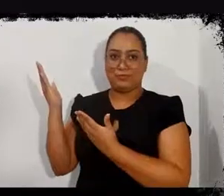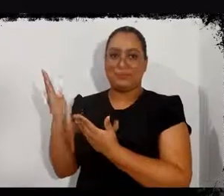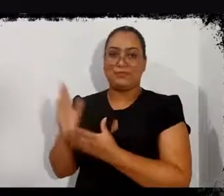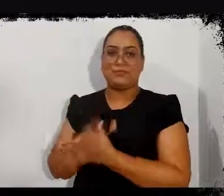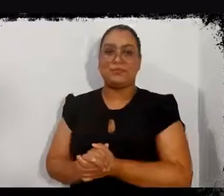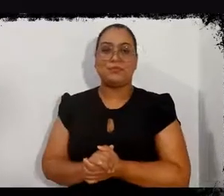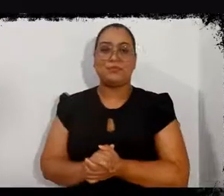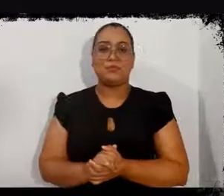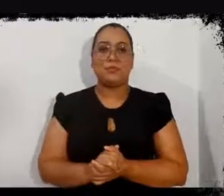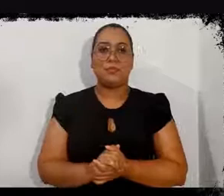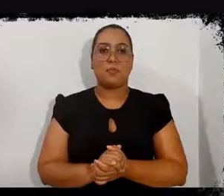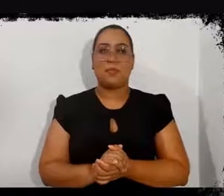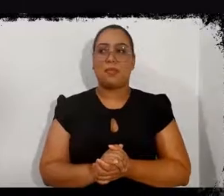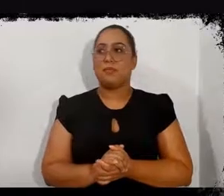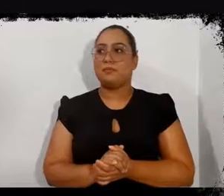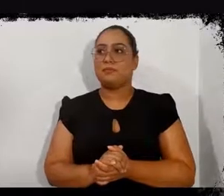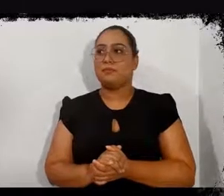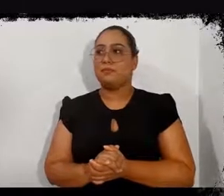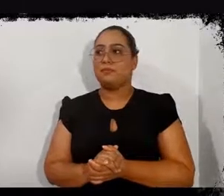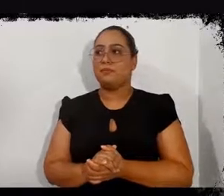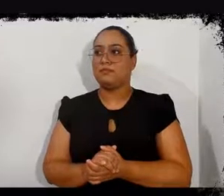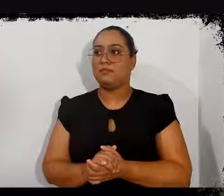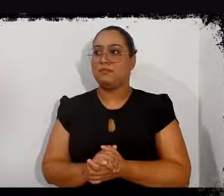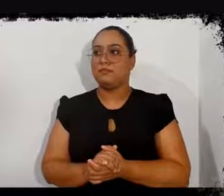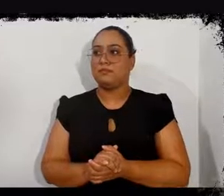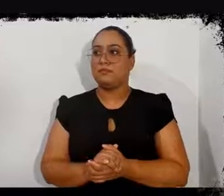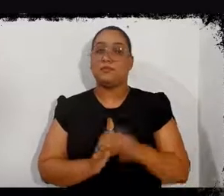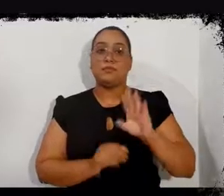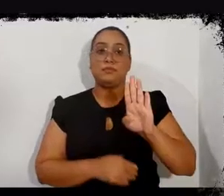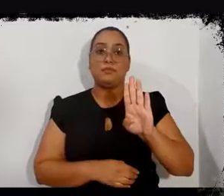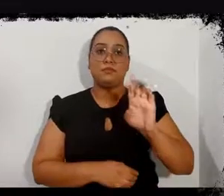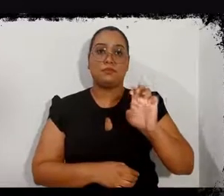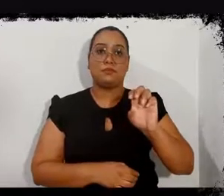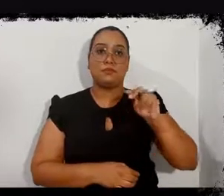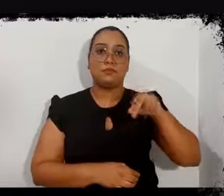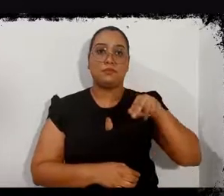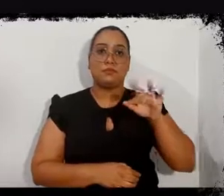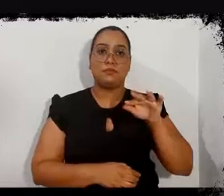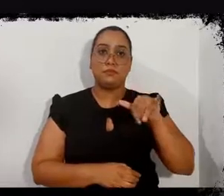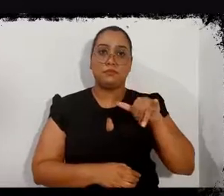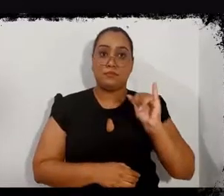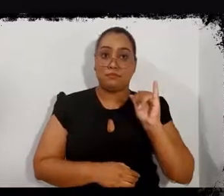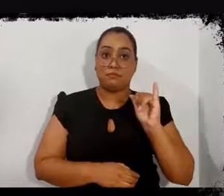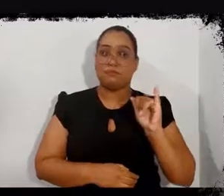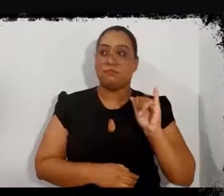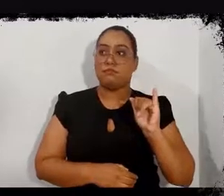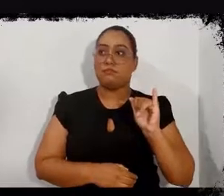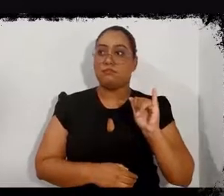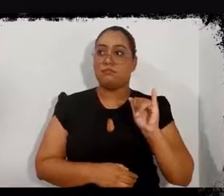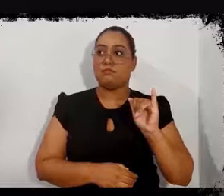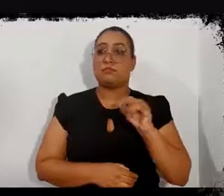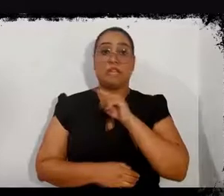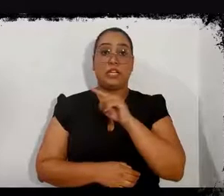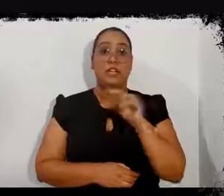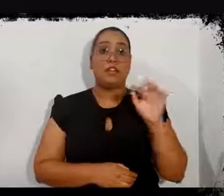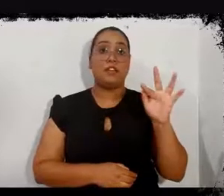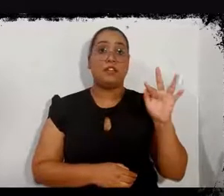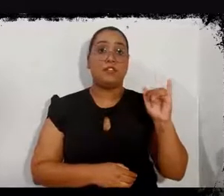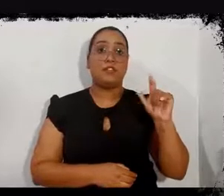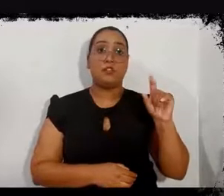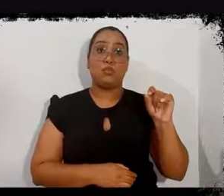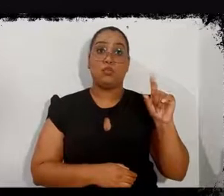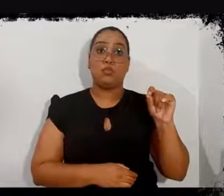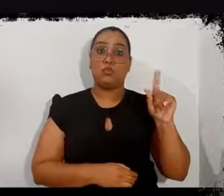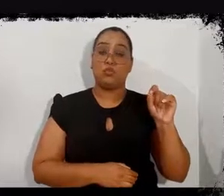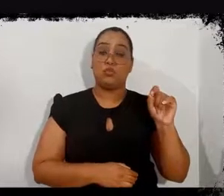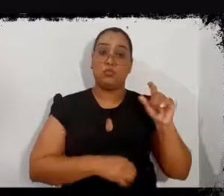Esse aqui é o Benfey, tá? E ele foi um filólogo alemão